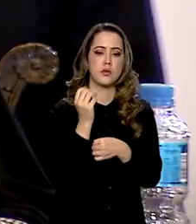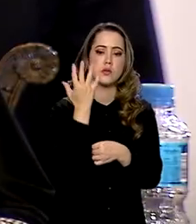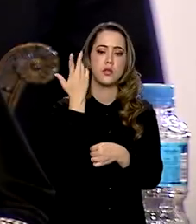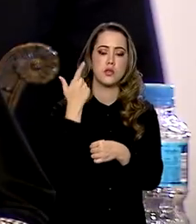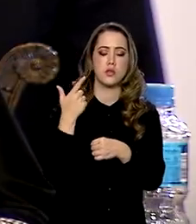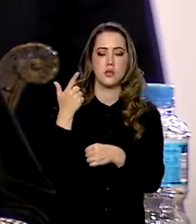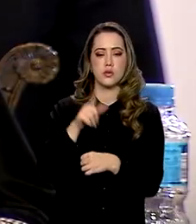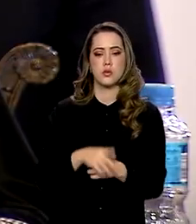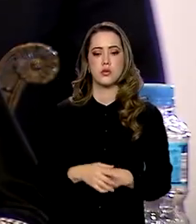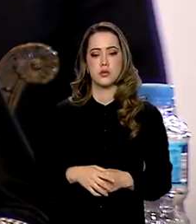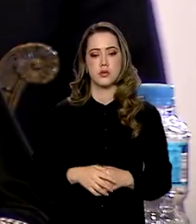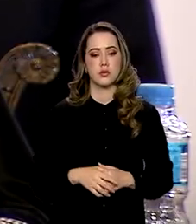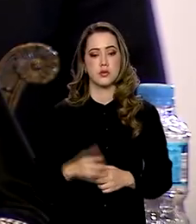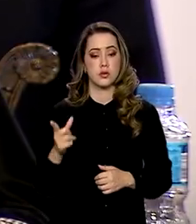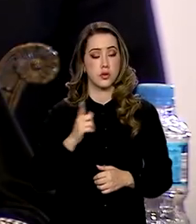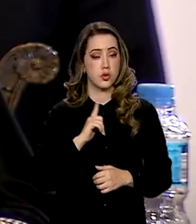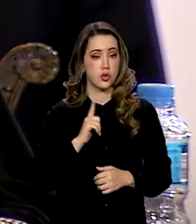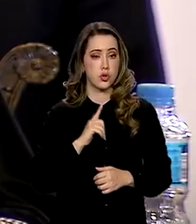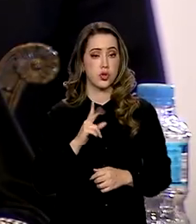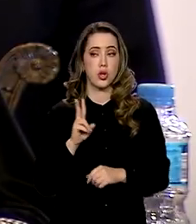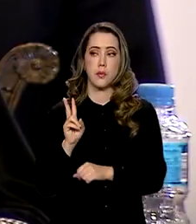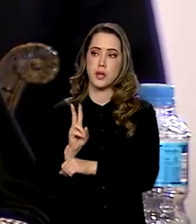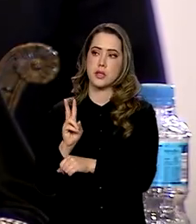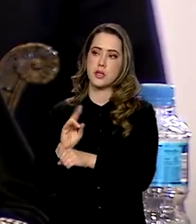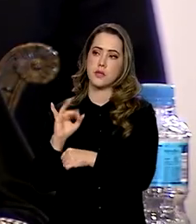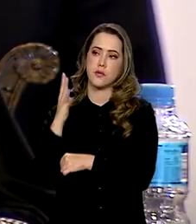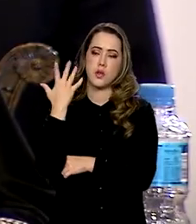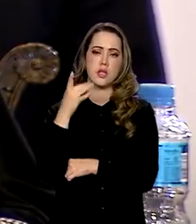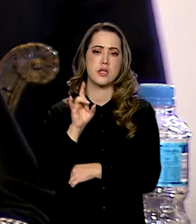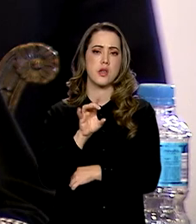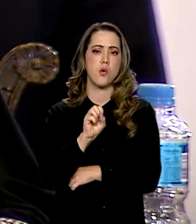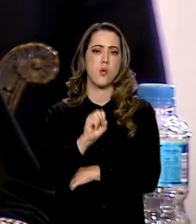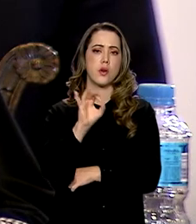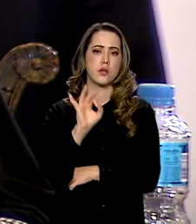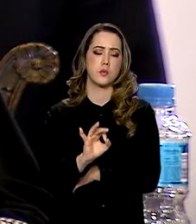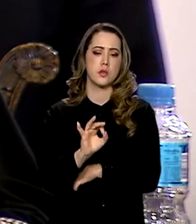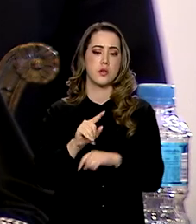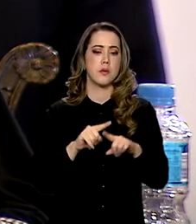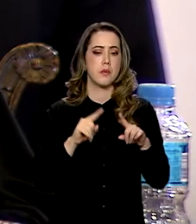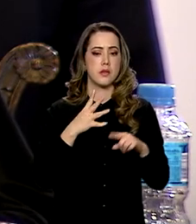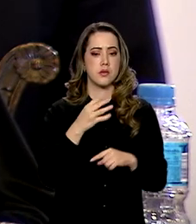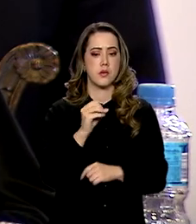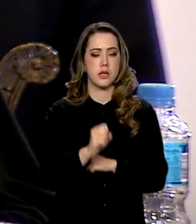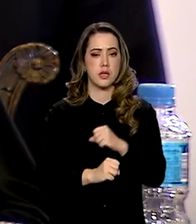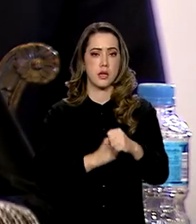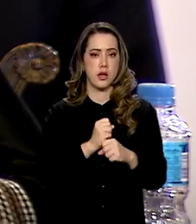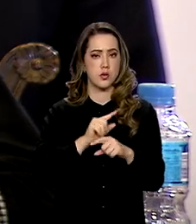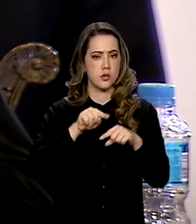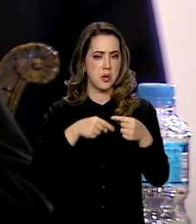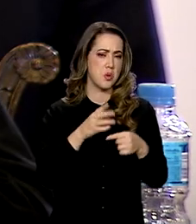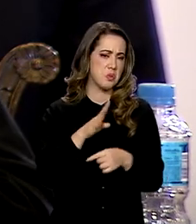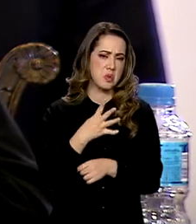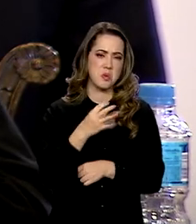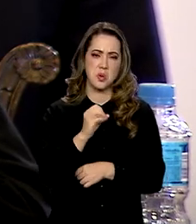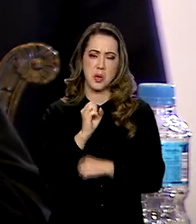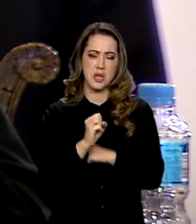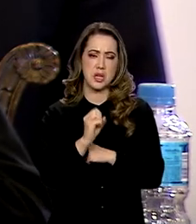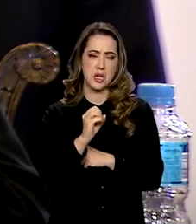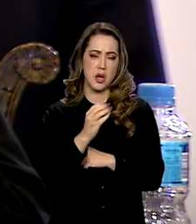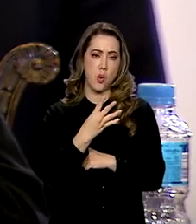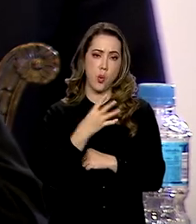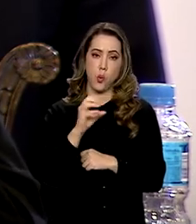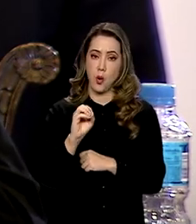uma cobertura Florestal de apenas 8% e menos de 40 anos ou cerca de 40 anos ele